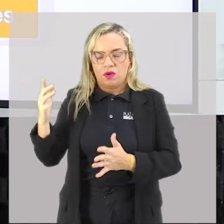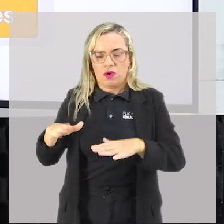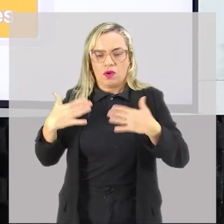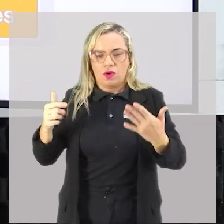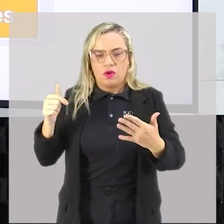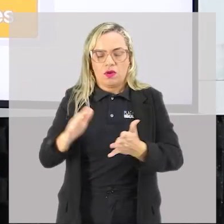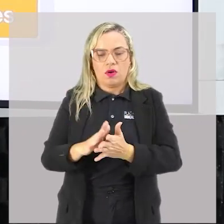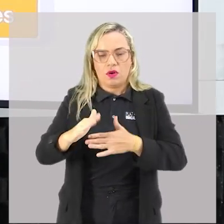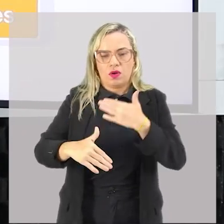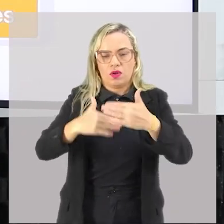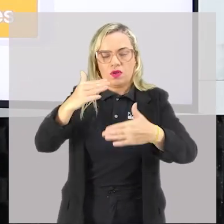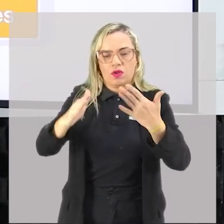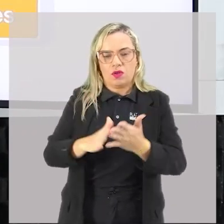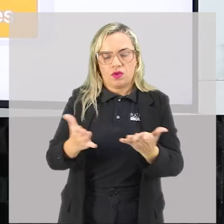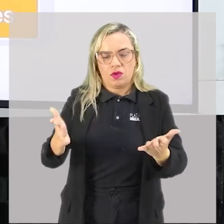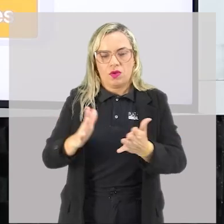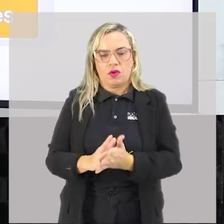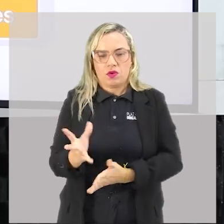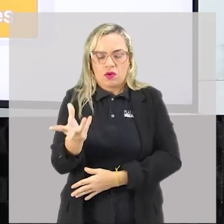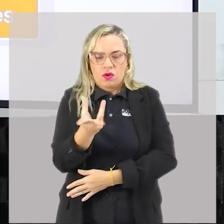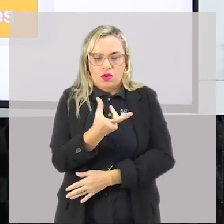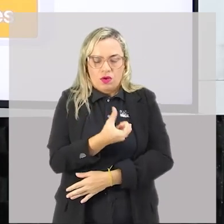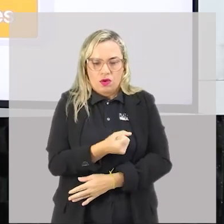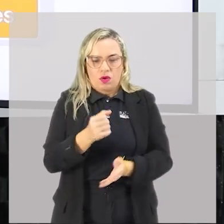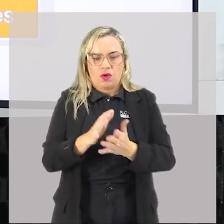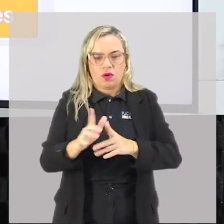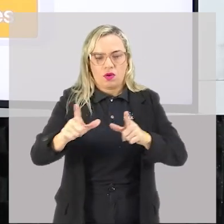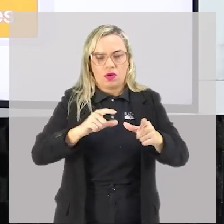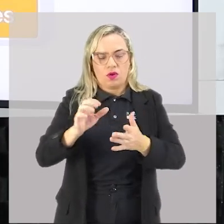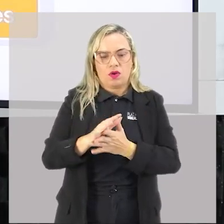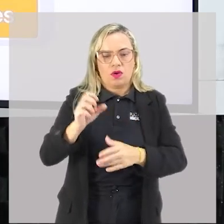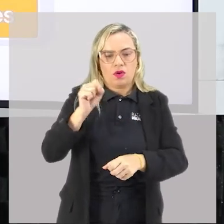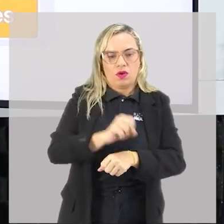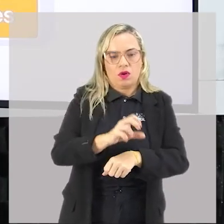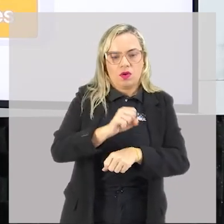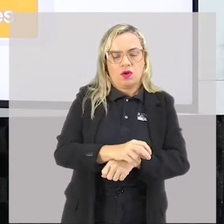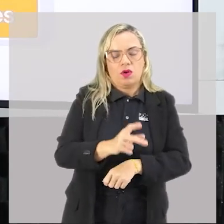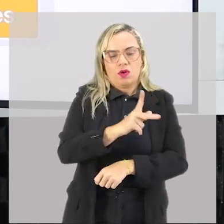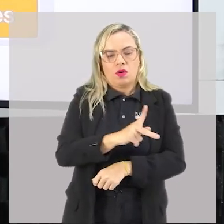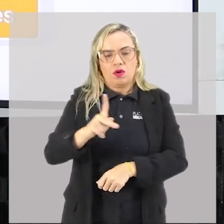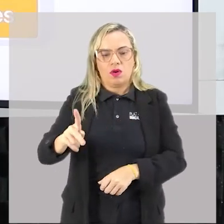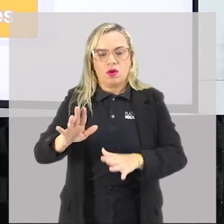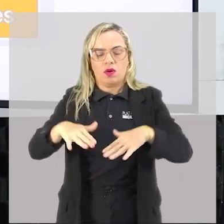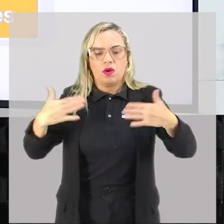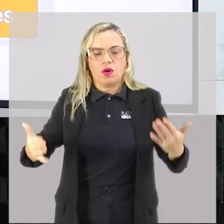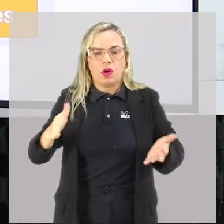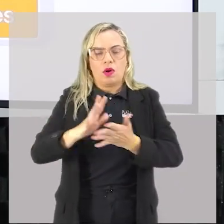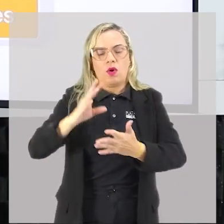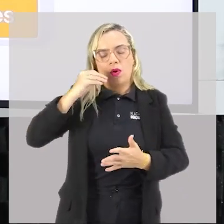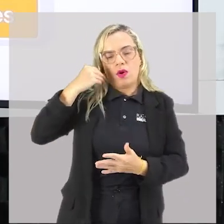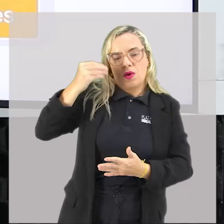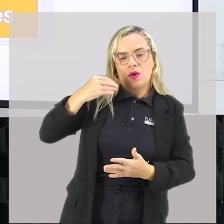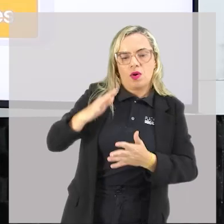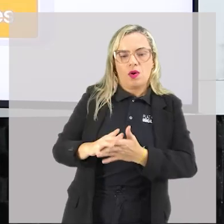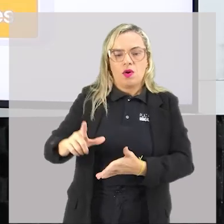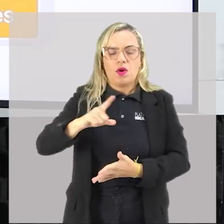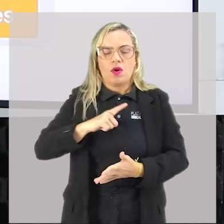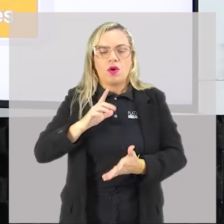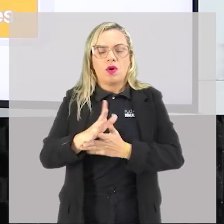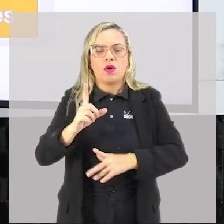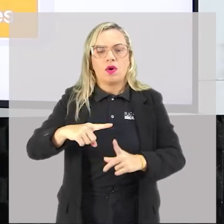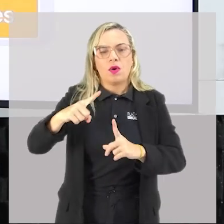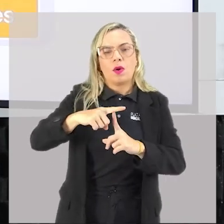tenho, para desempenhar aquele trabalho. Então, tem lá uma vaga para professor. que tipo de experiência eu tenho, que tipo